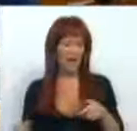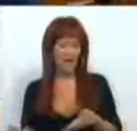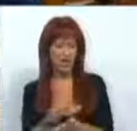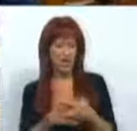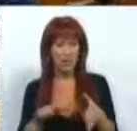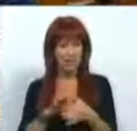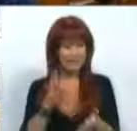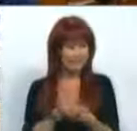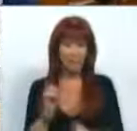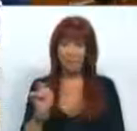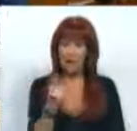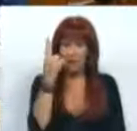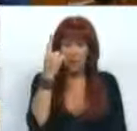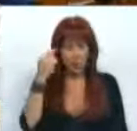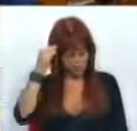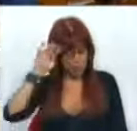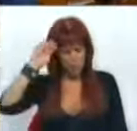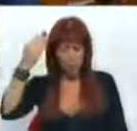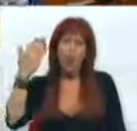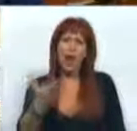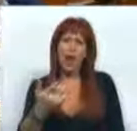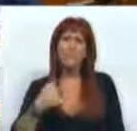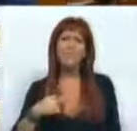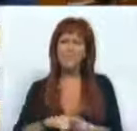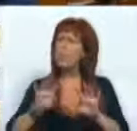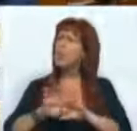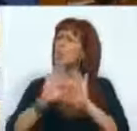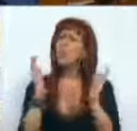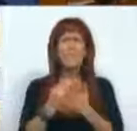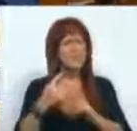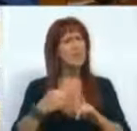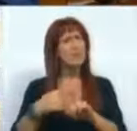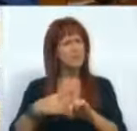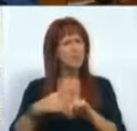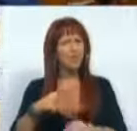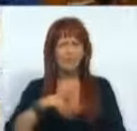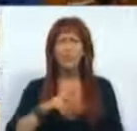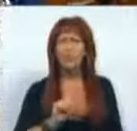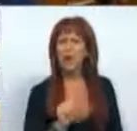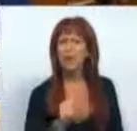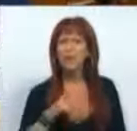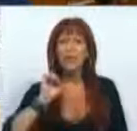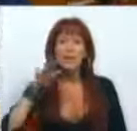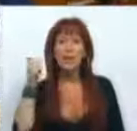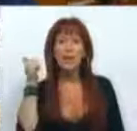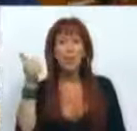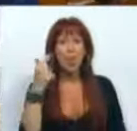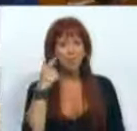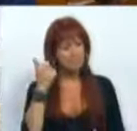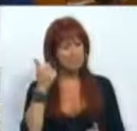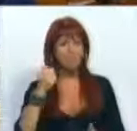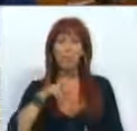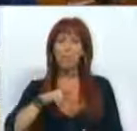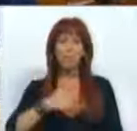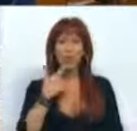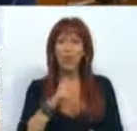dados relativos a apenas um mês, e temos consciência disso, eles são globalmente positivos para Portugal, são a primeira boa impressão que o